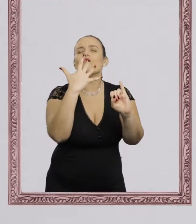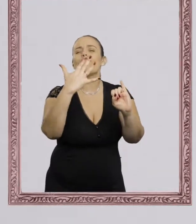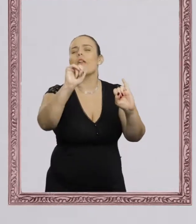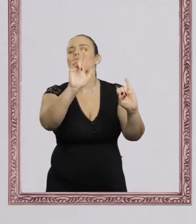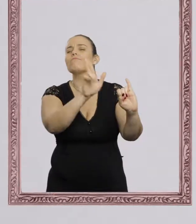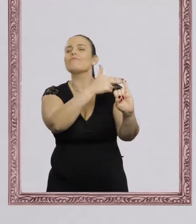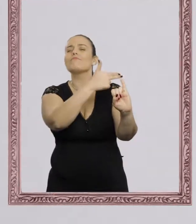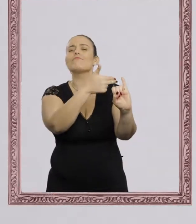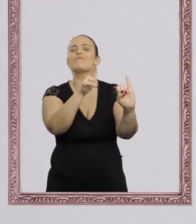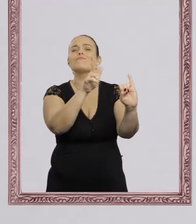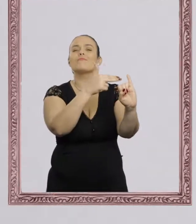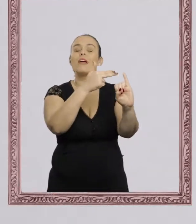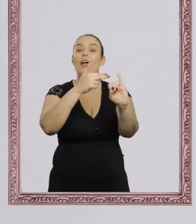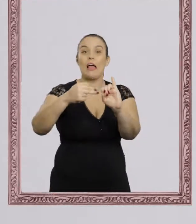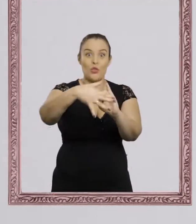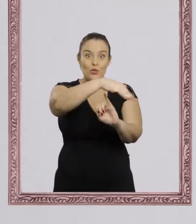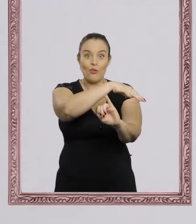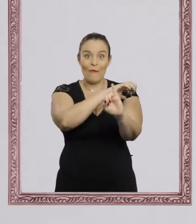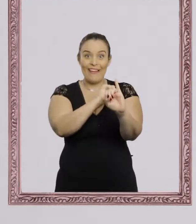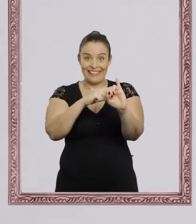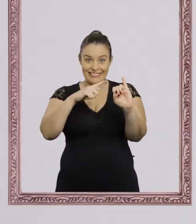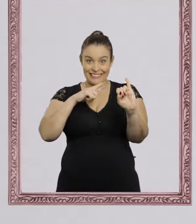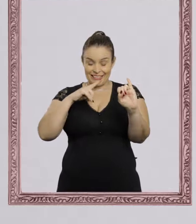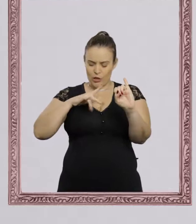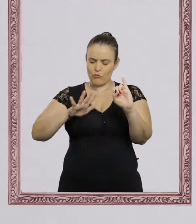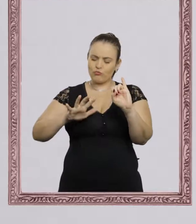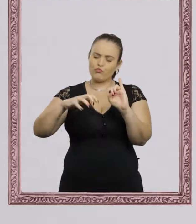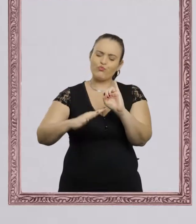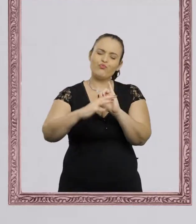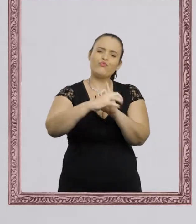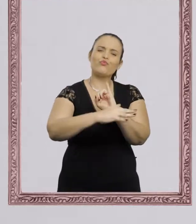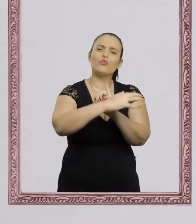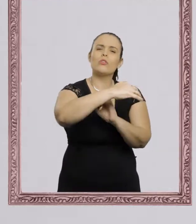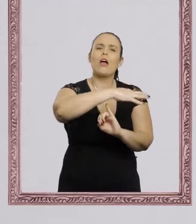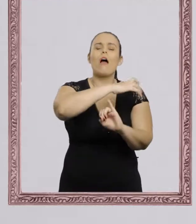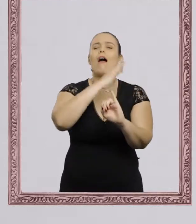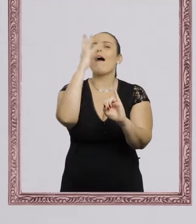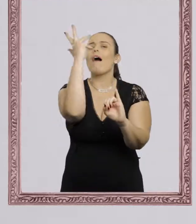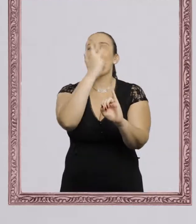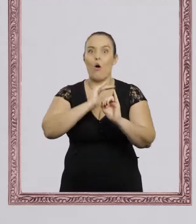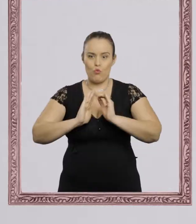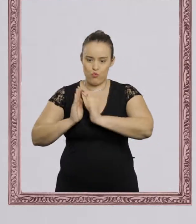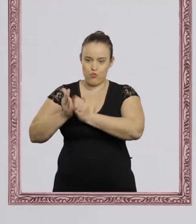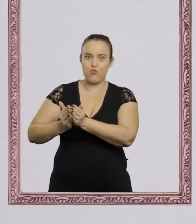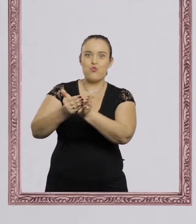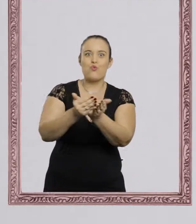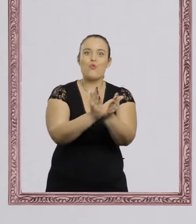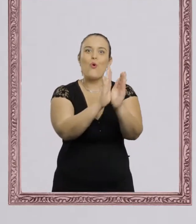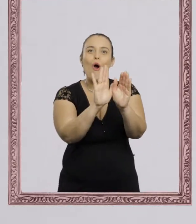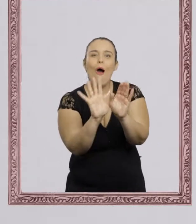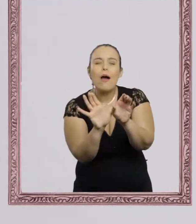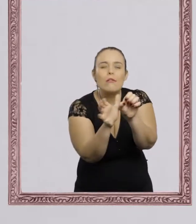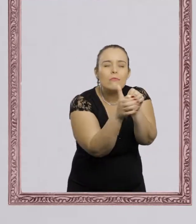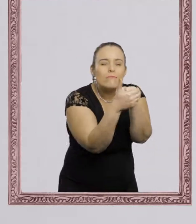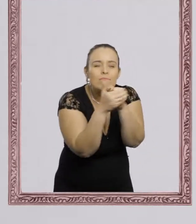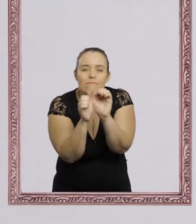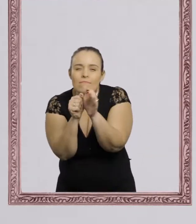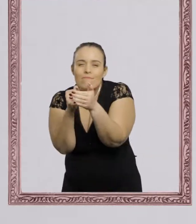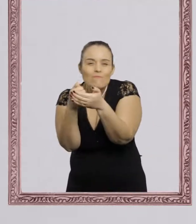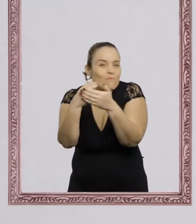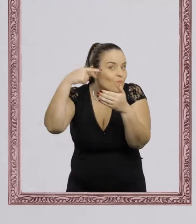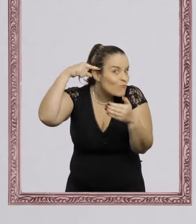pinceladas maravilhosas de cor. A Terra do Nunca tem recifes de coral e barcos velozes. Tem